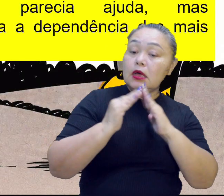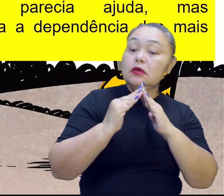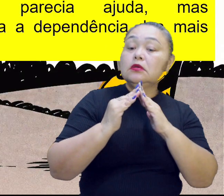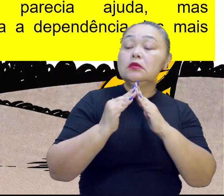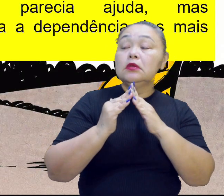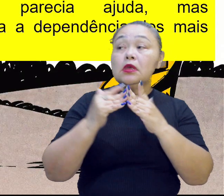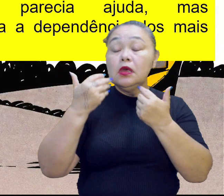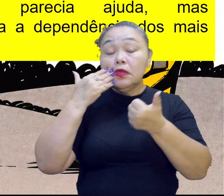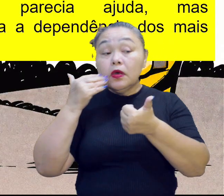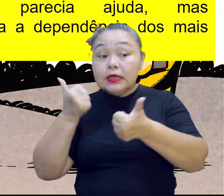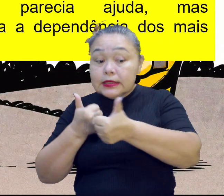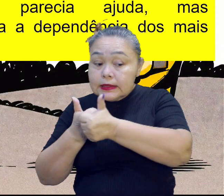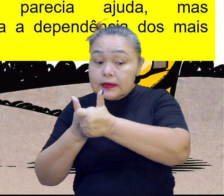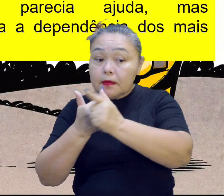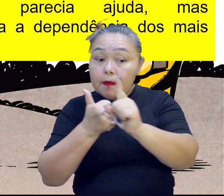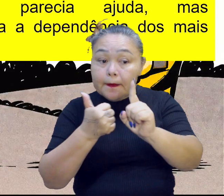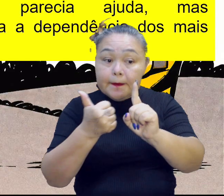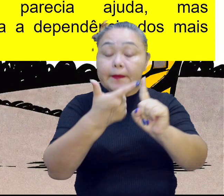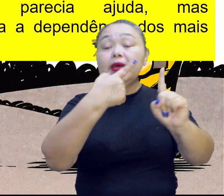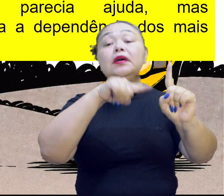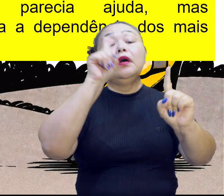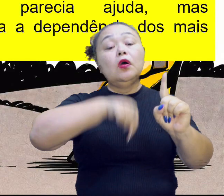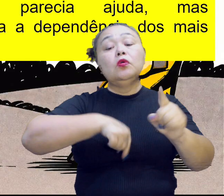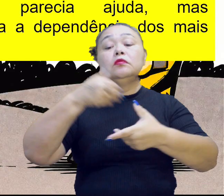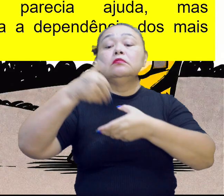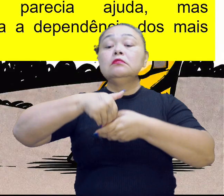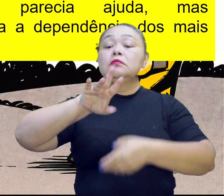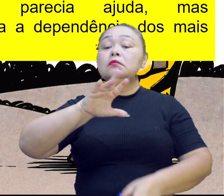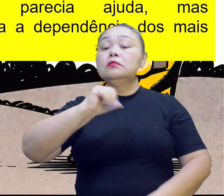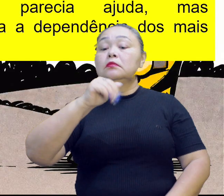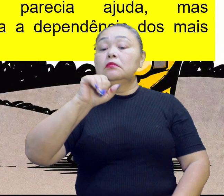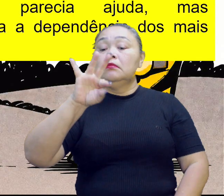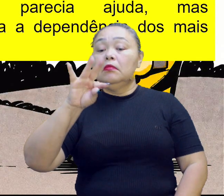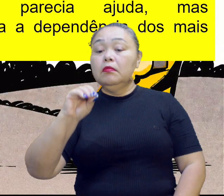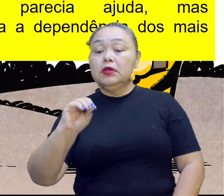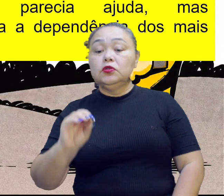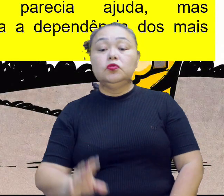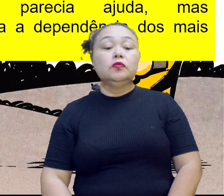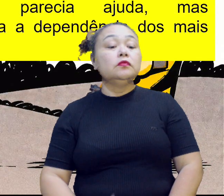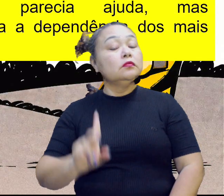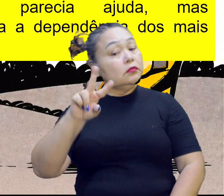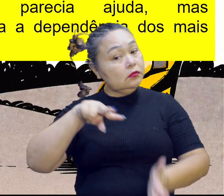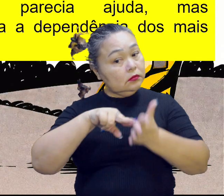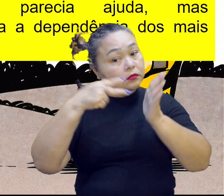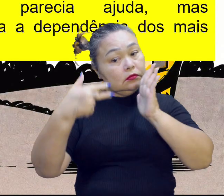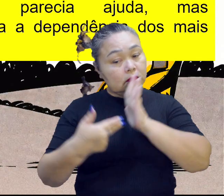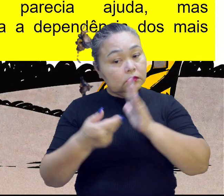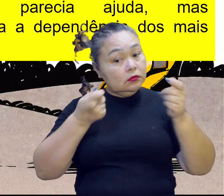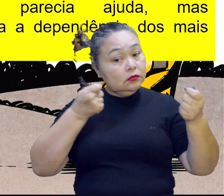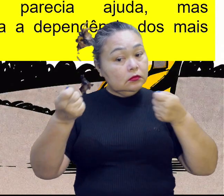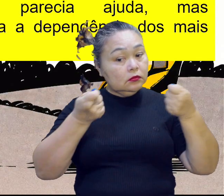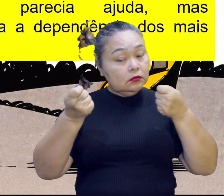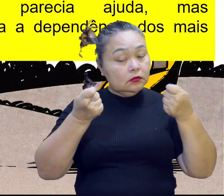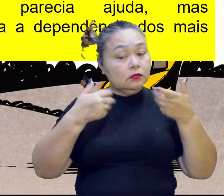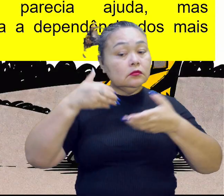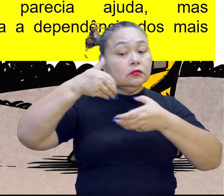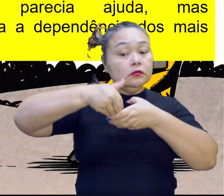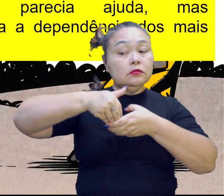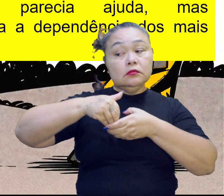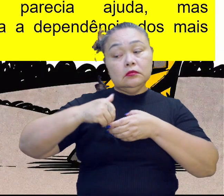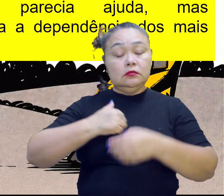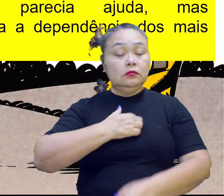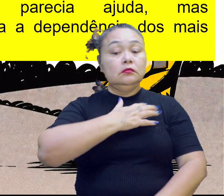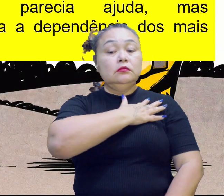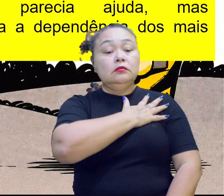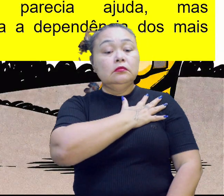ser perseguido. Por isso que o nome é voto de cabresto, que era o controle do voto pelo